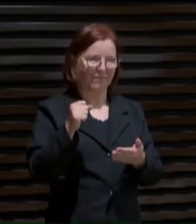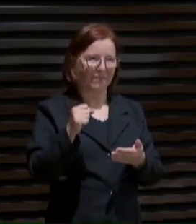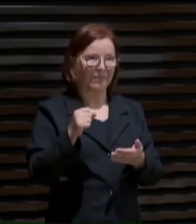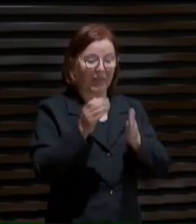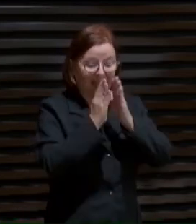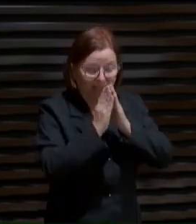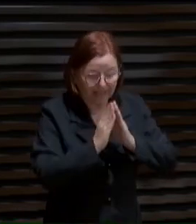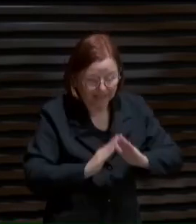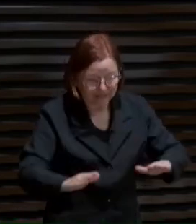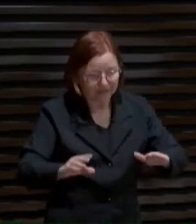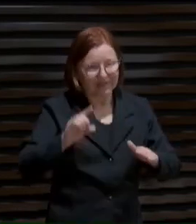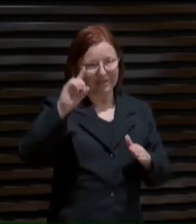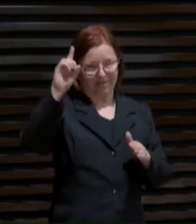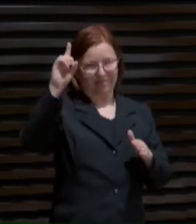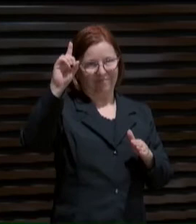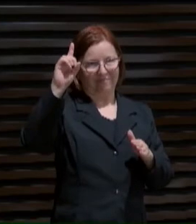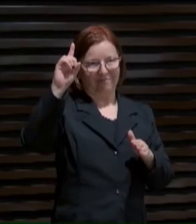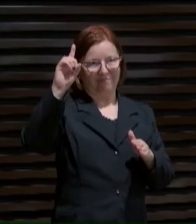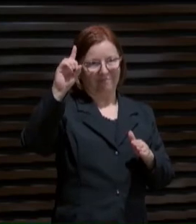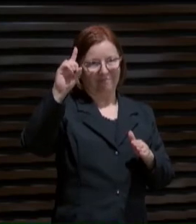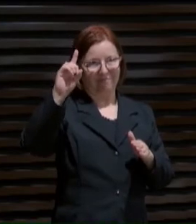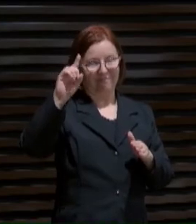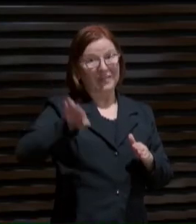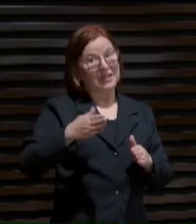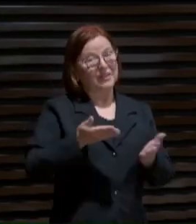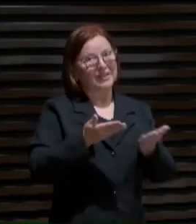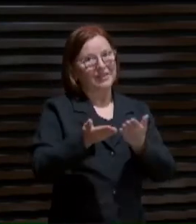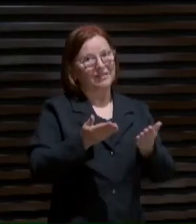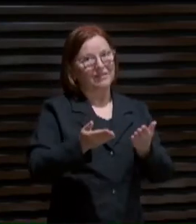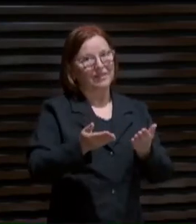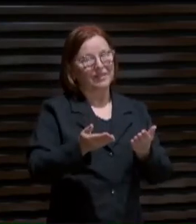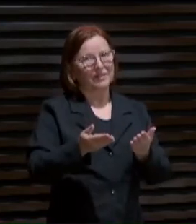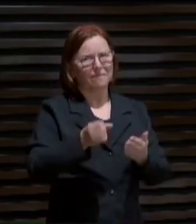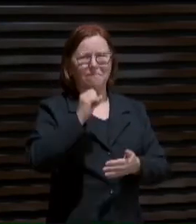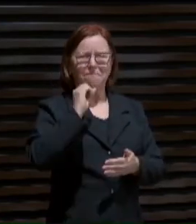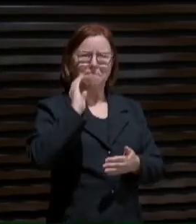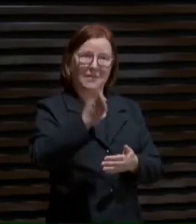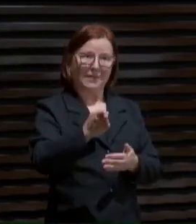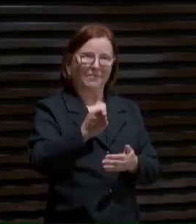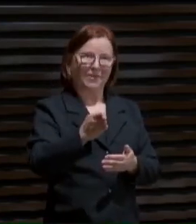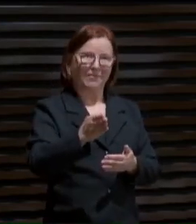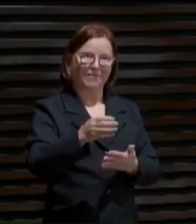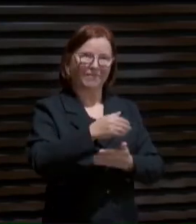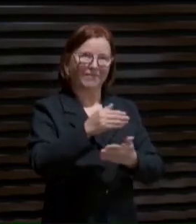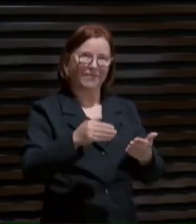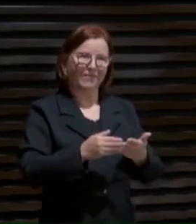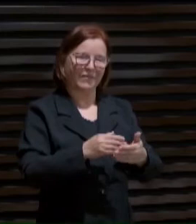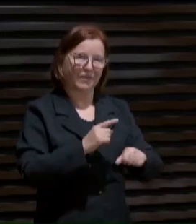significa que servillo é própria é prioridade em todas as áreas de nossa vida